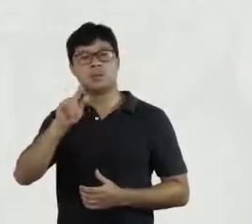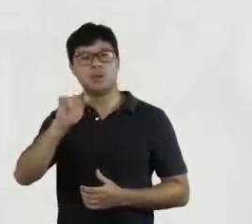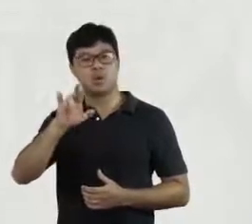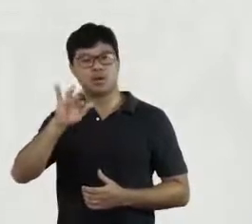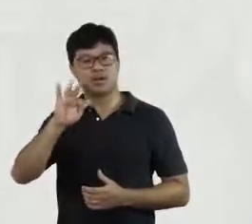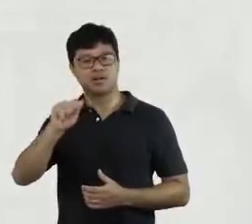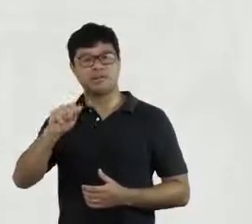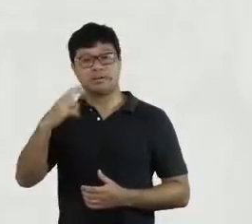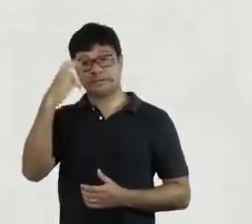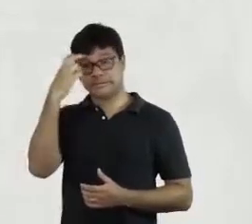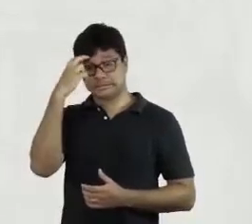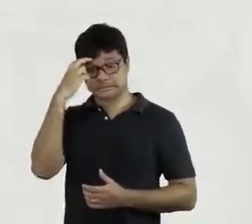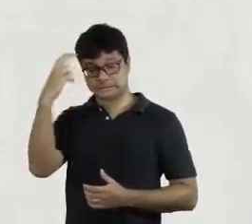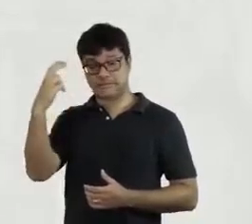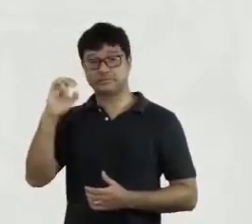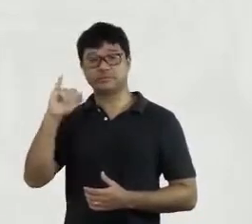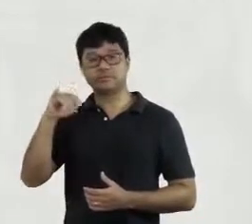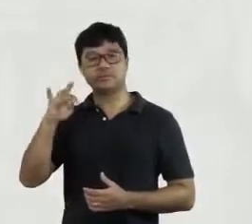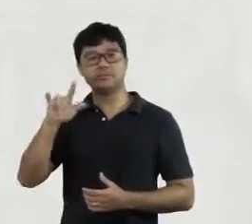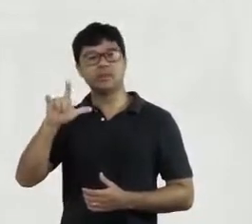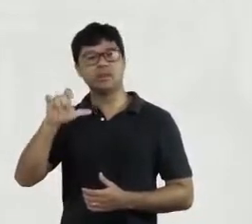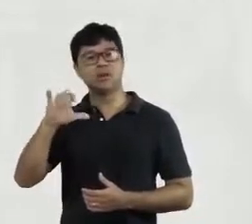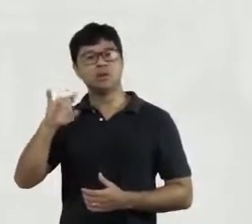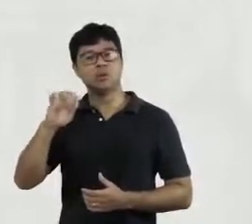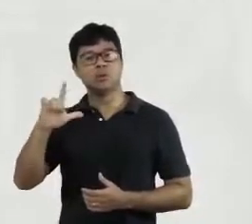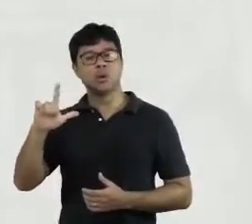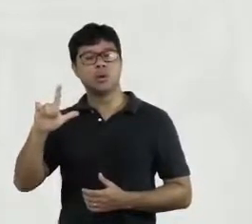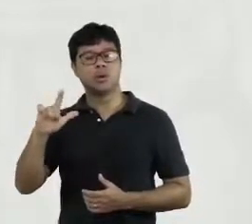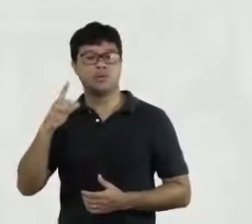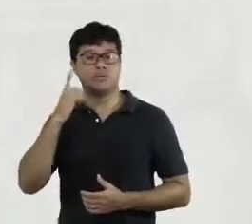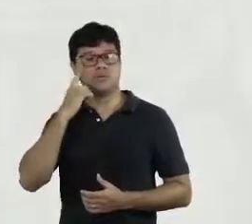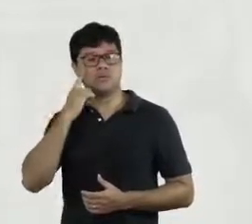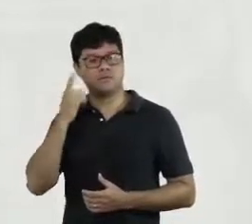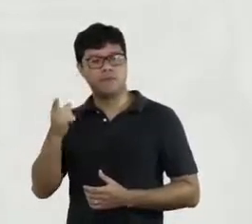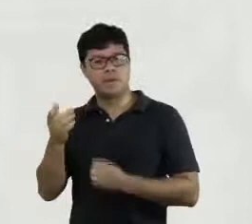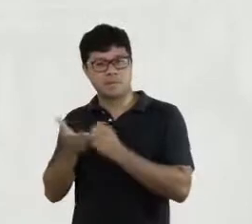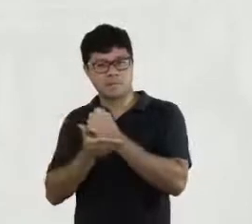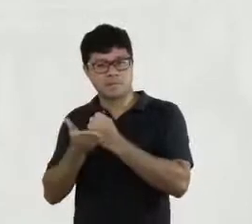bibliografia intelectual, descrita na base desse gráfico,